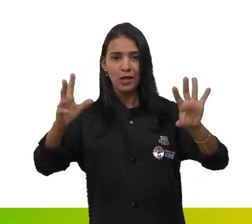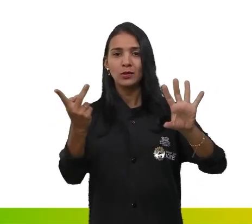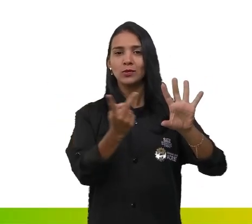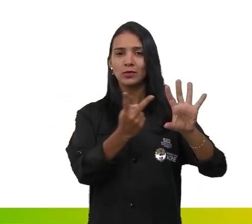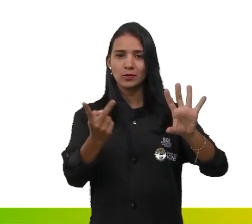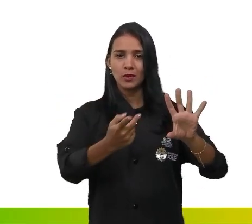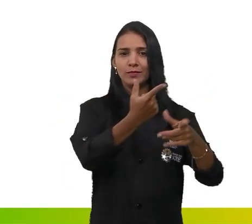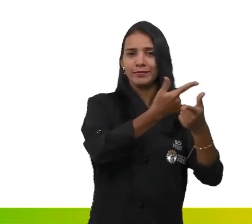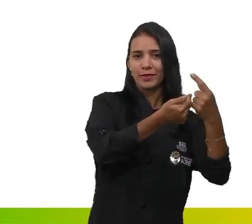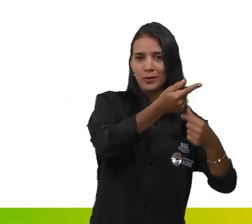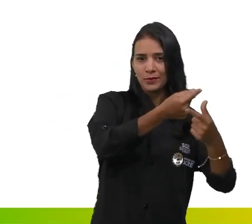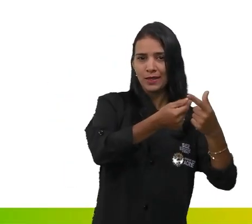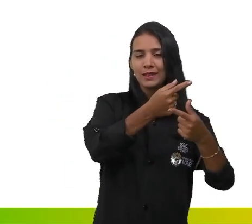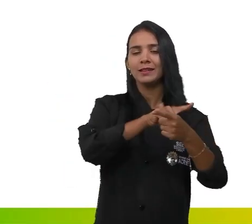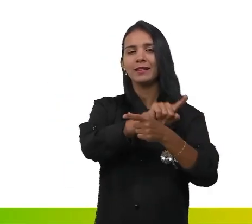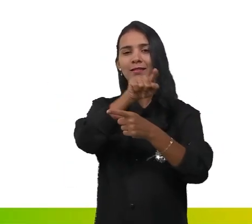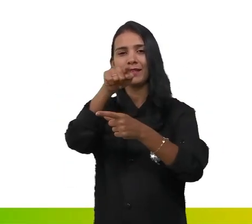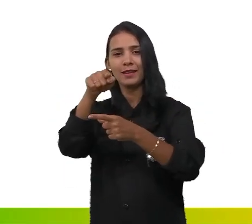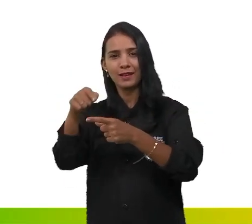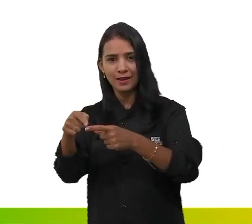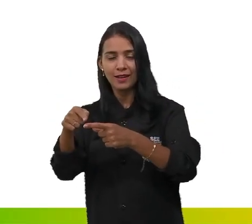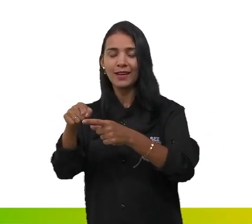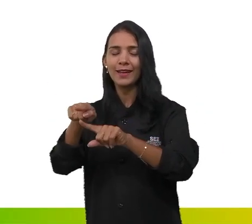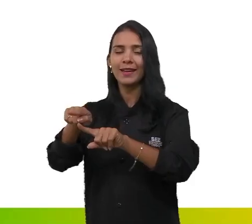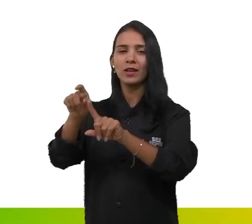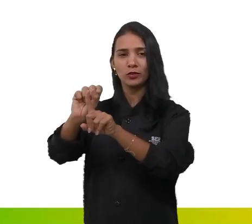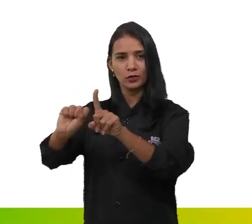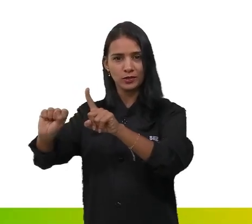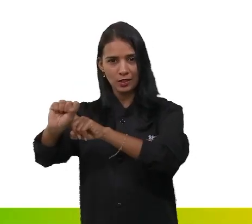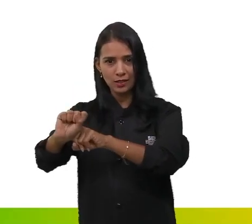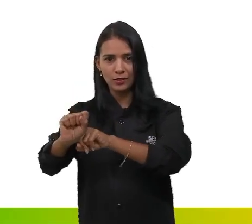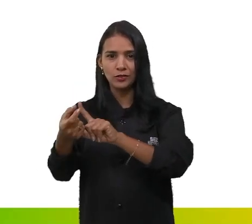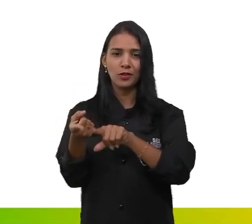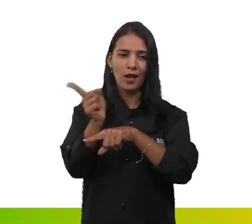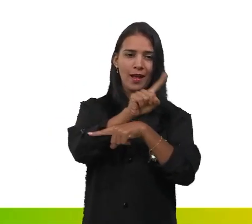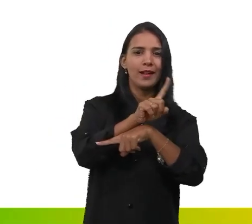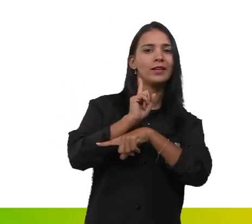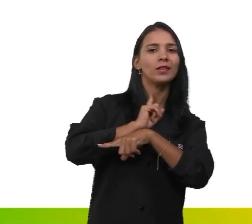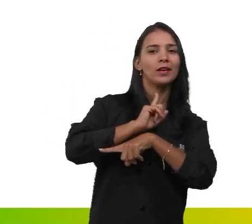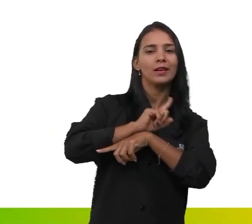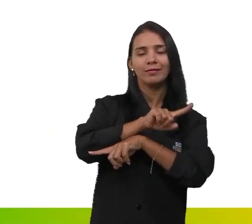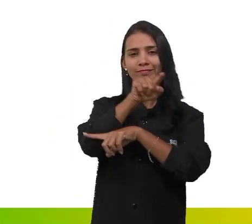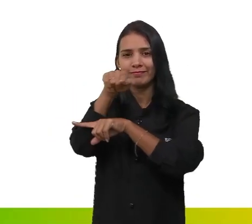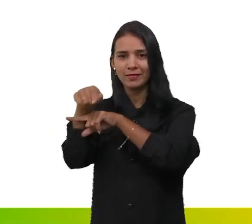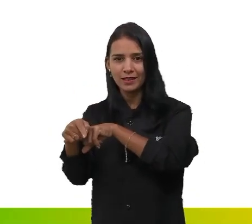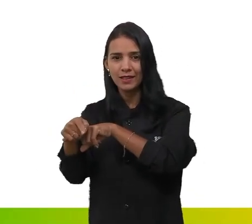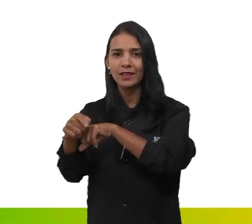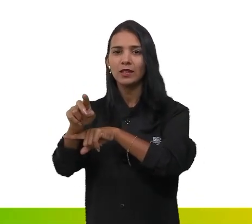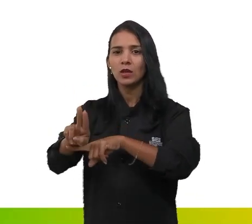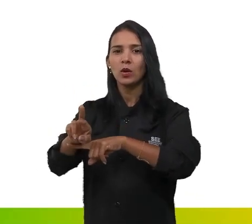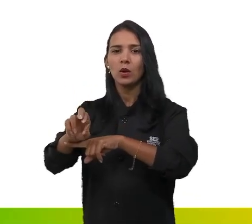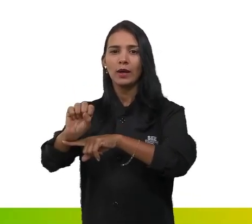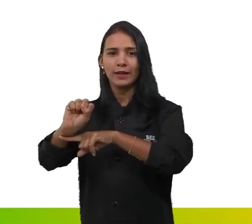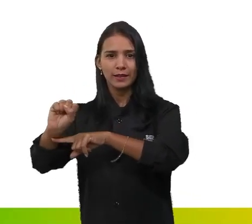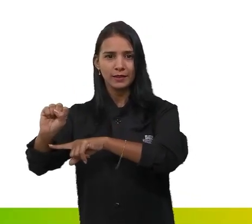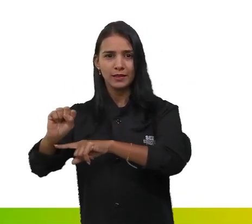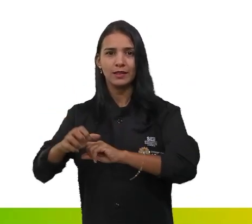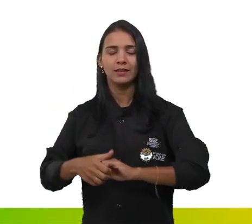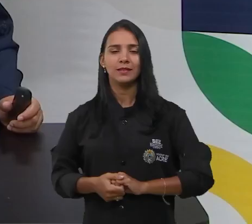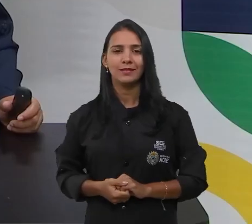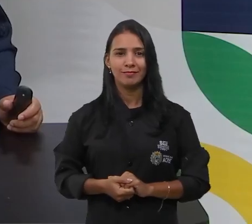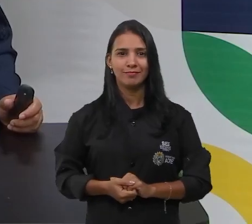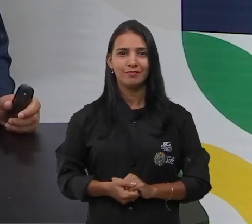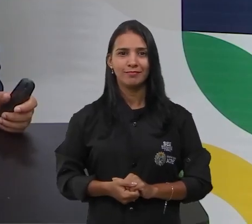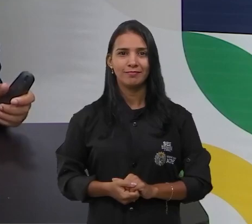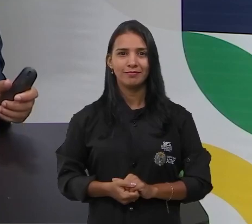blocos, o capitalismo, liderado pelos Estados Unidos, e o socialismo, liderado pela URSS. Bem,